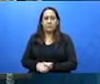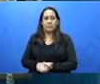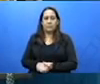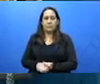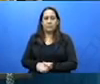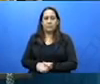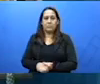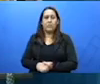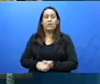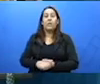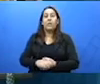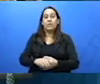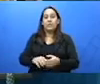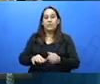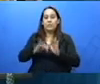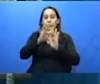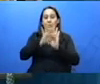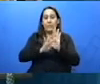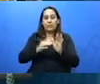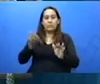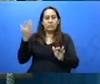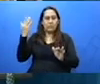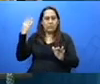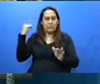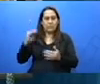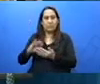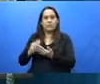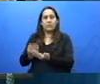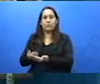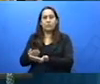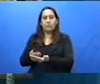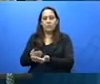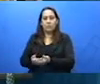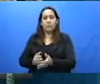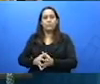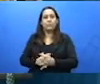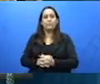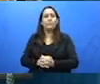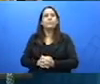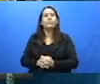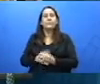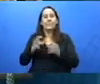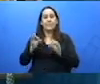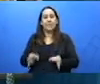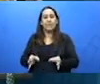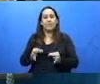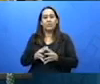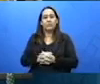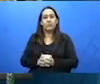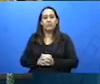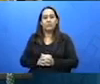bode, que foi o texto que nós estudamos lá no módulo anterior, certo?